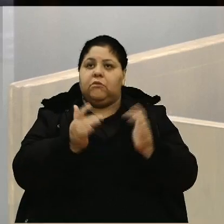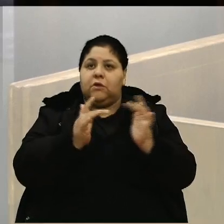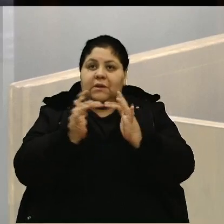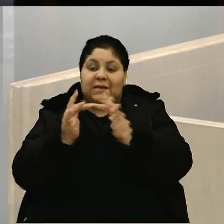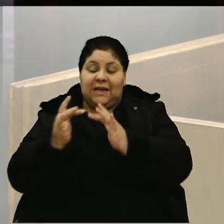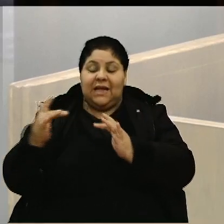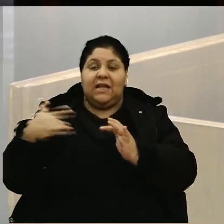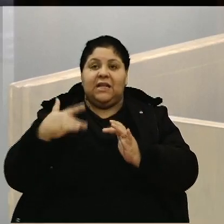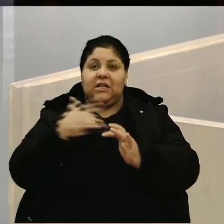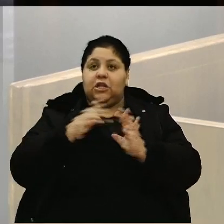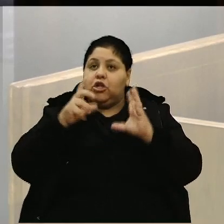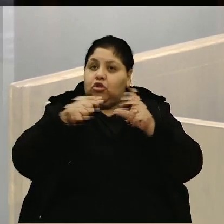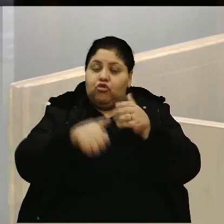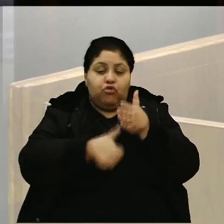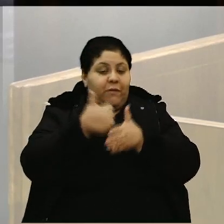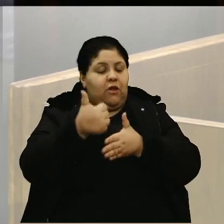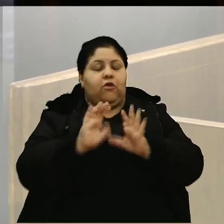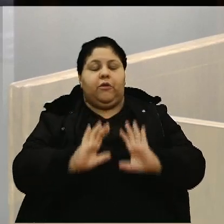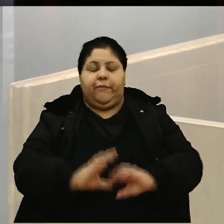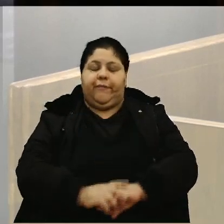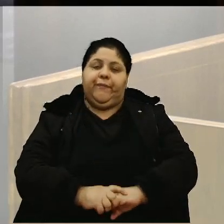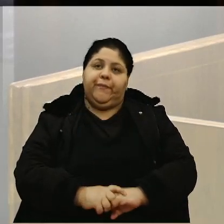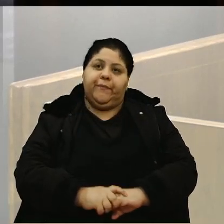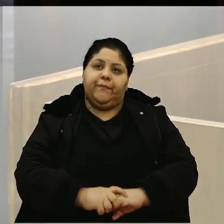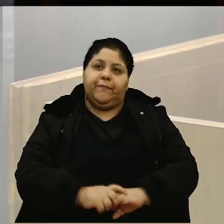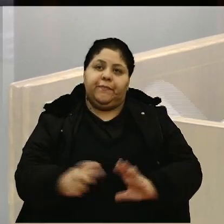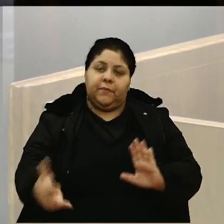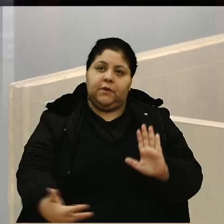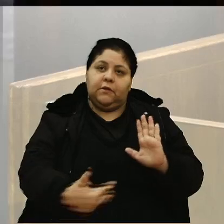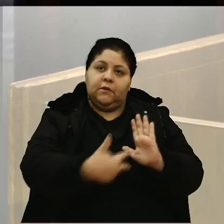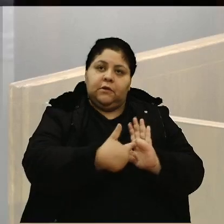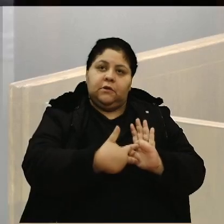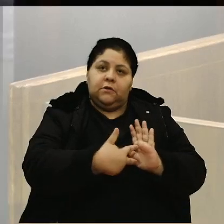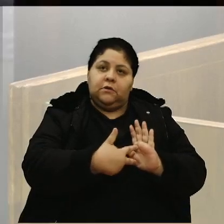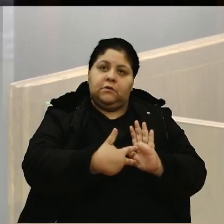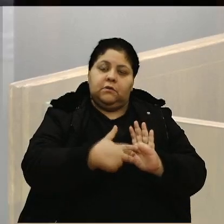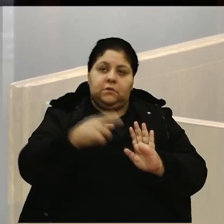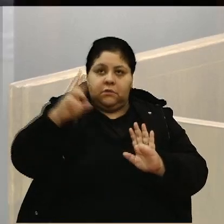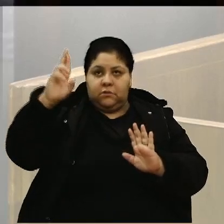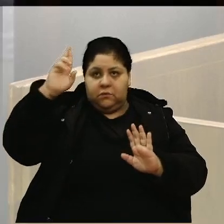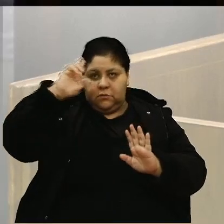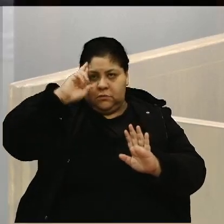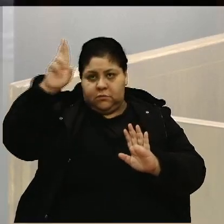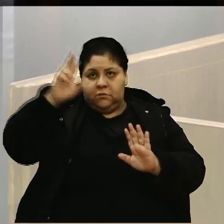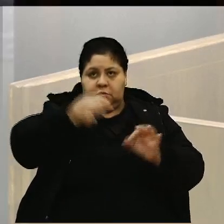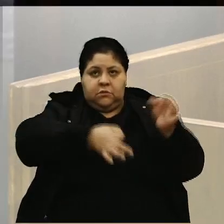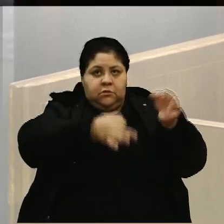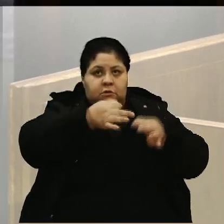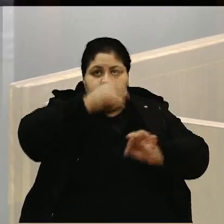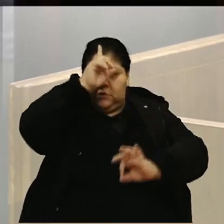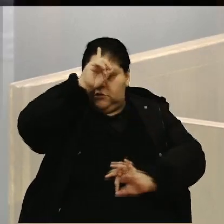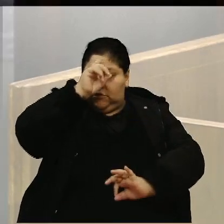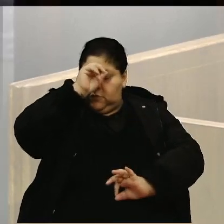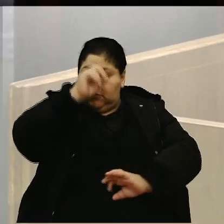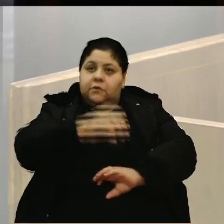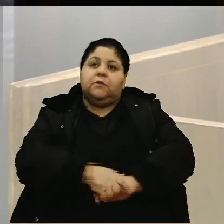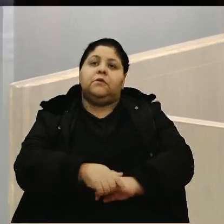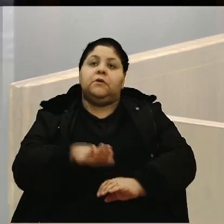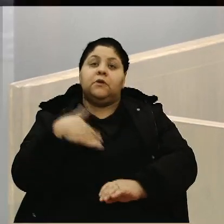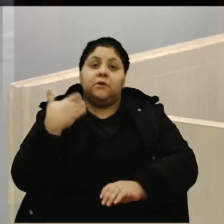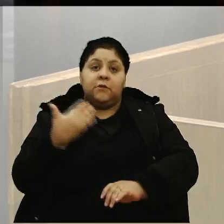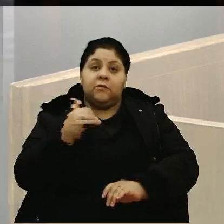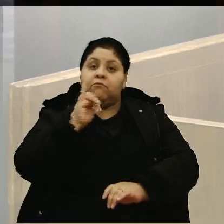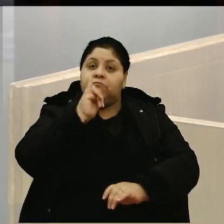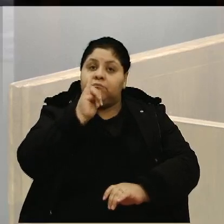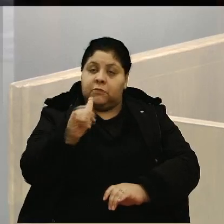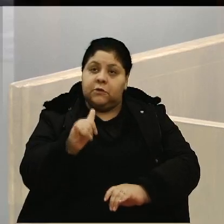secretária. Tudo como melhor convier. Atenciosamente, a diretora jurídica do hospital. Isso que eu estou